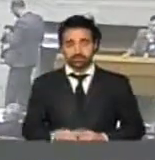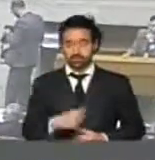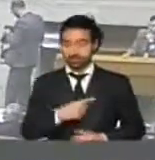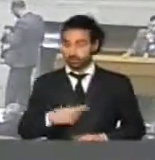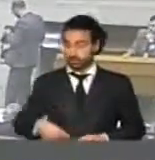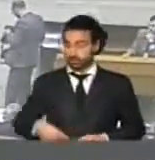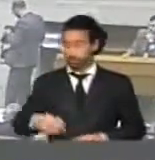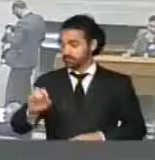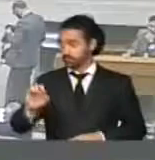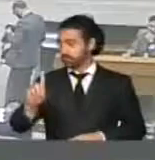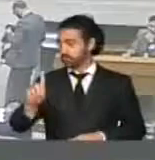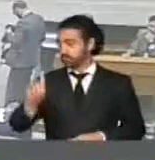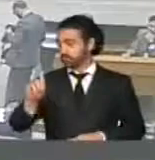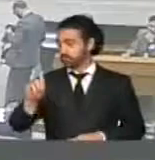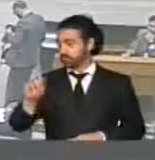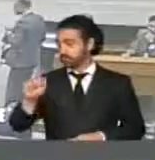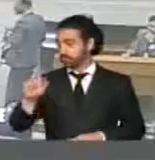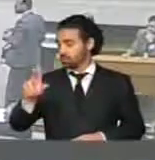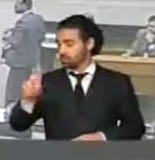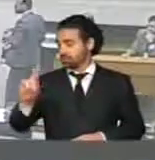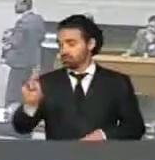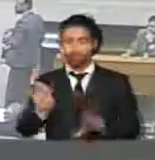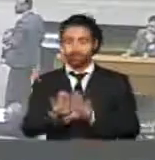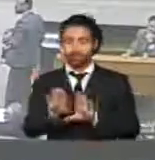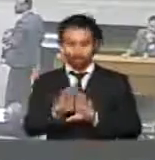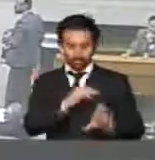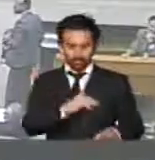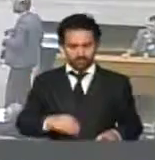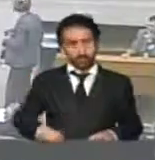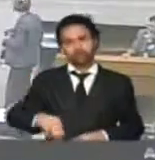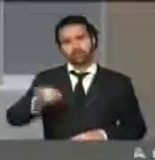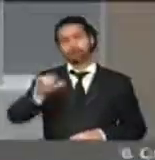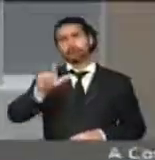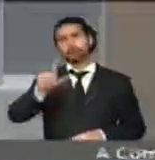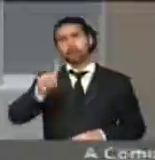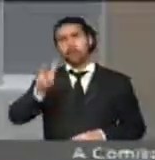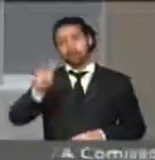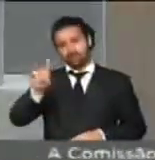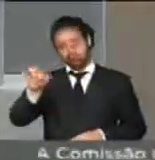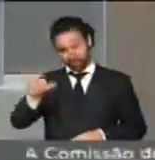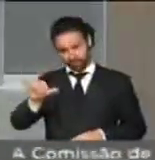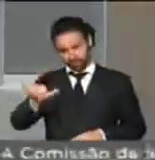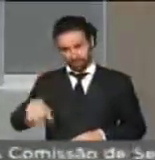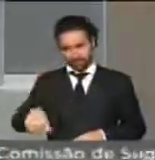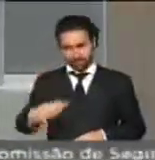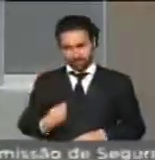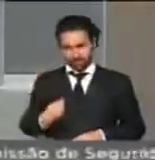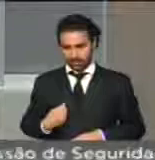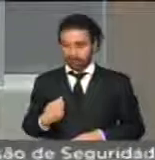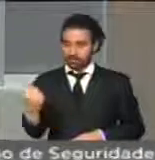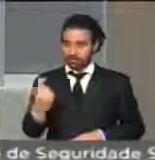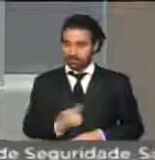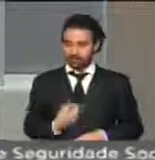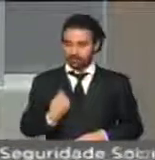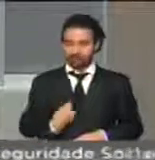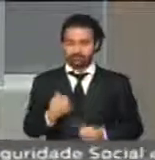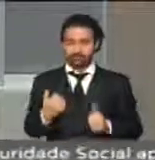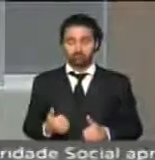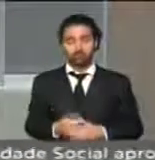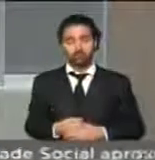Eduardo Cunha, assim como o ministro Levy, que prestigia essa casa com a sua